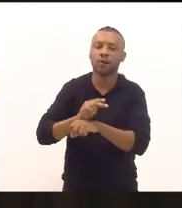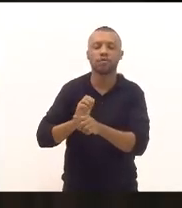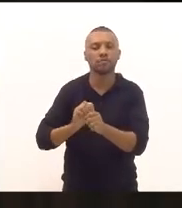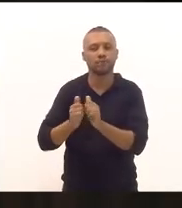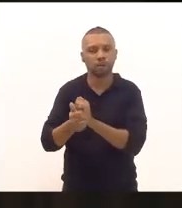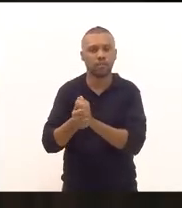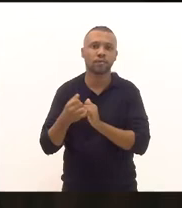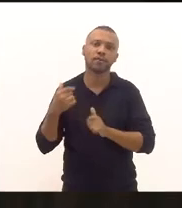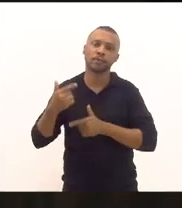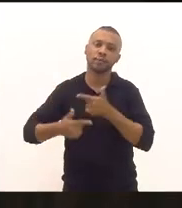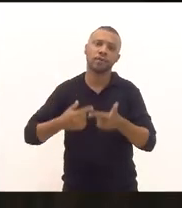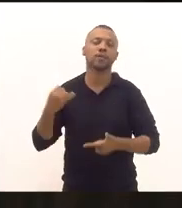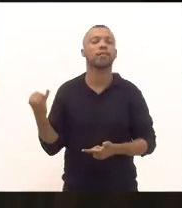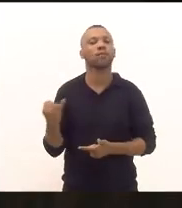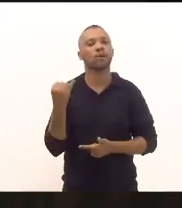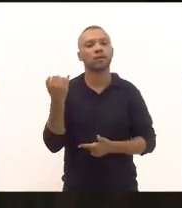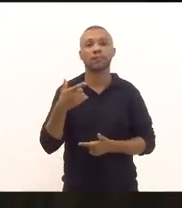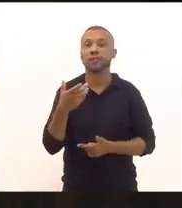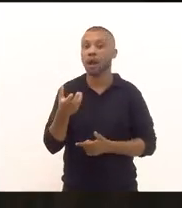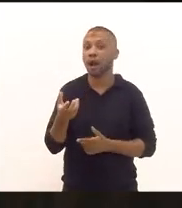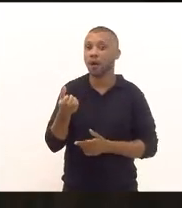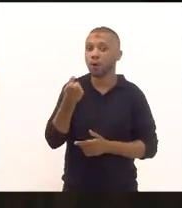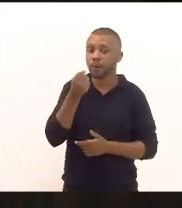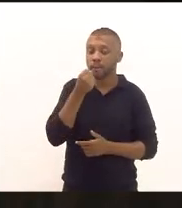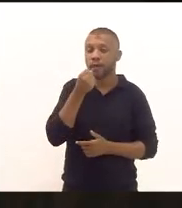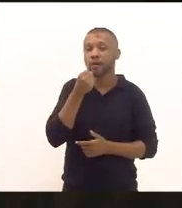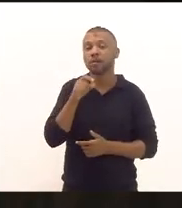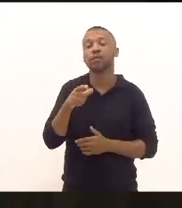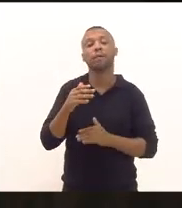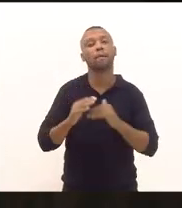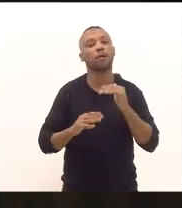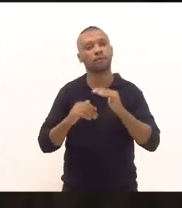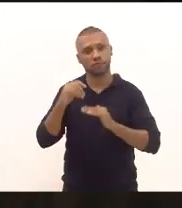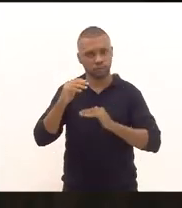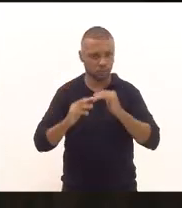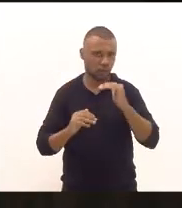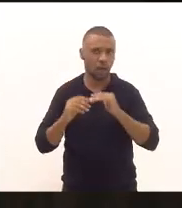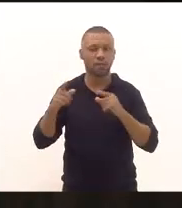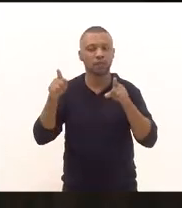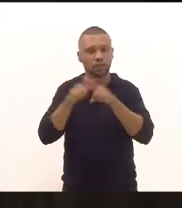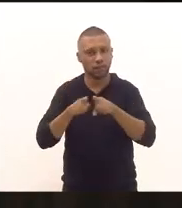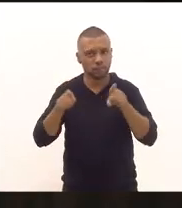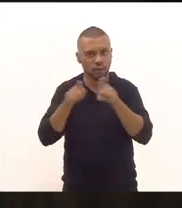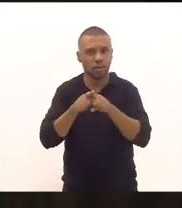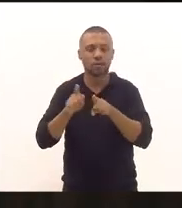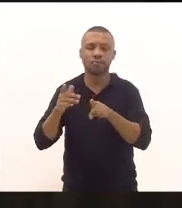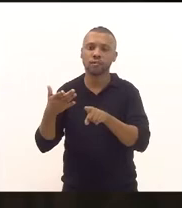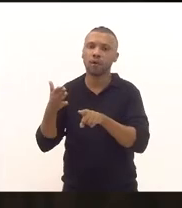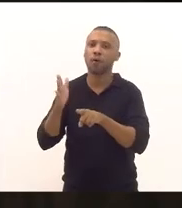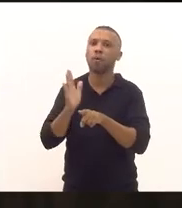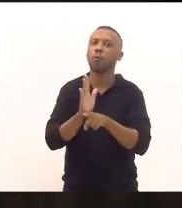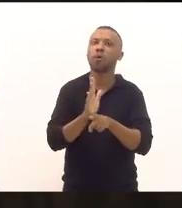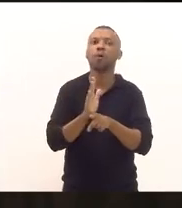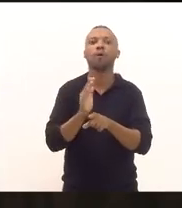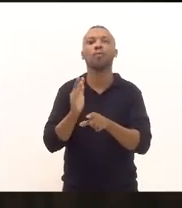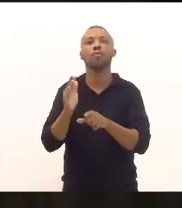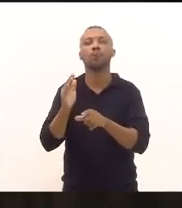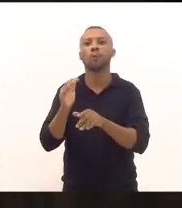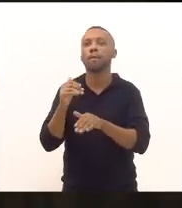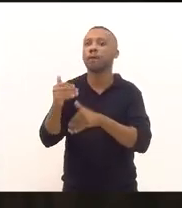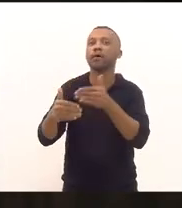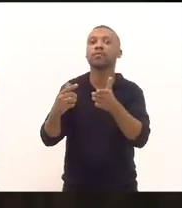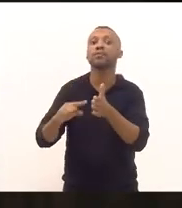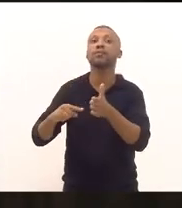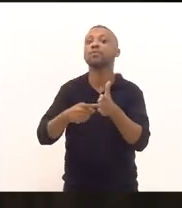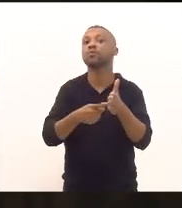muito importante de acolhimento desses profissionais e também de contribuição no processo de denúncia